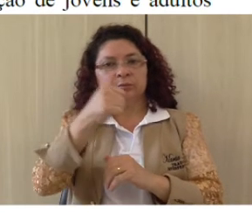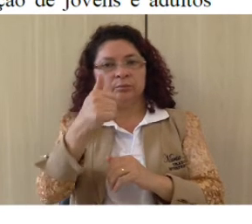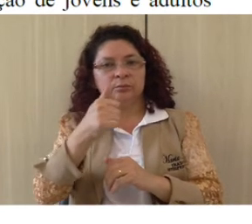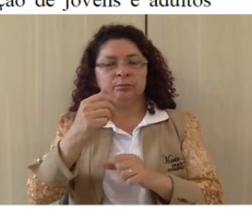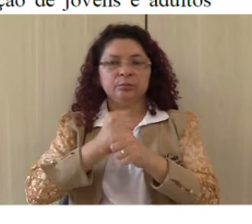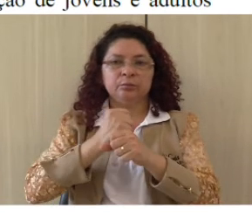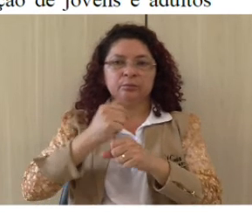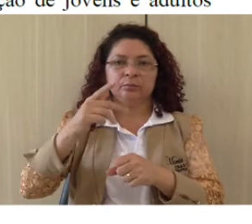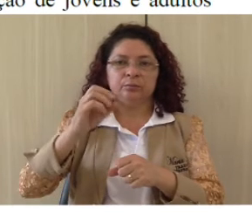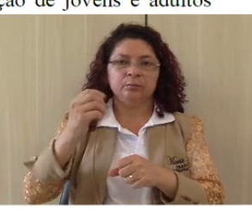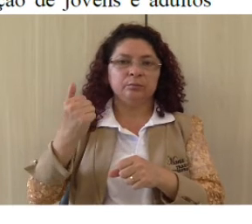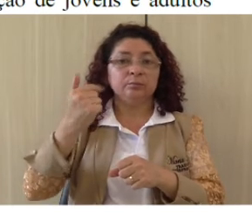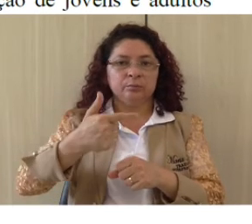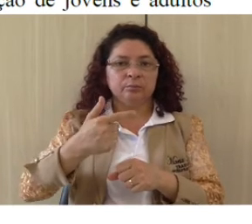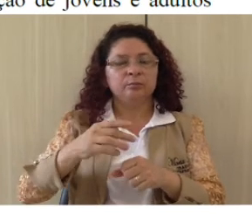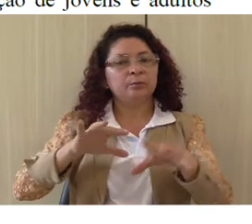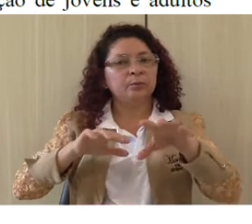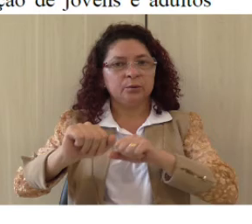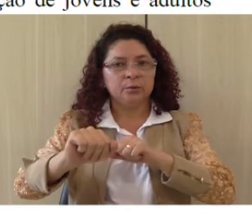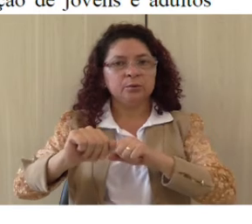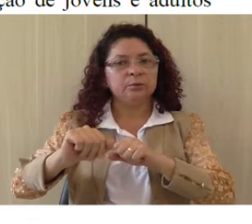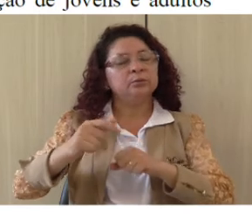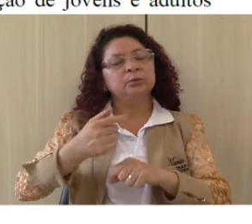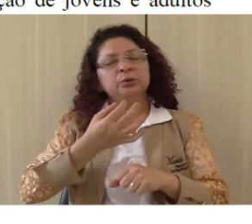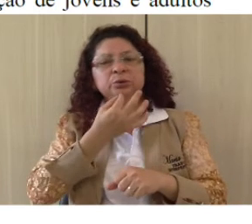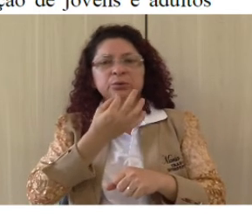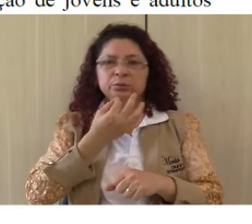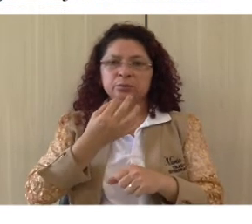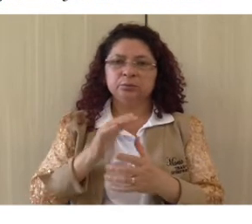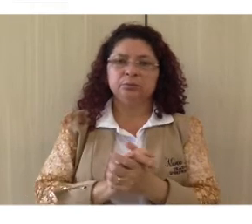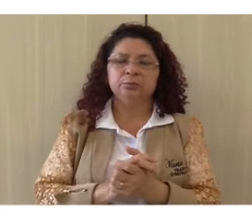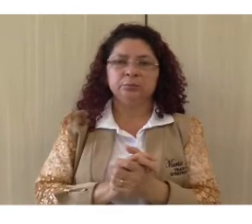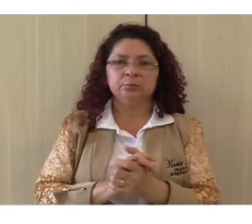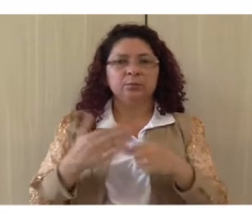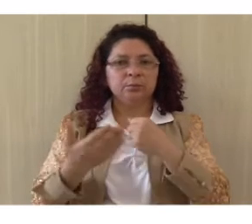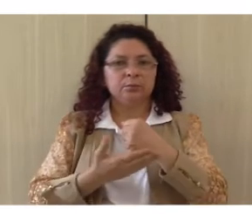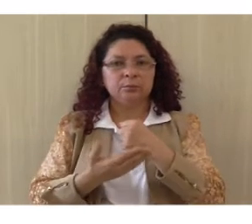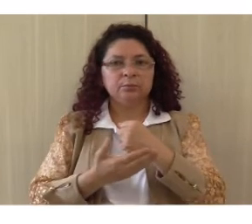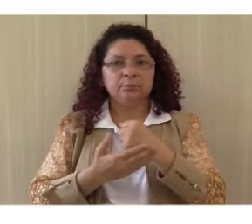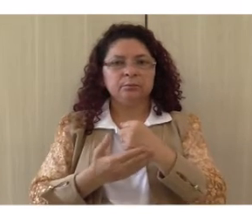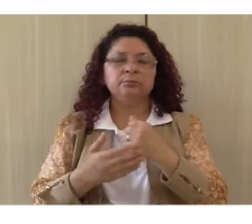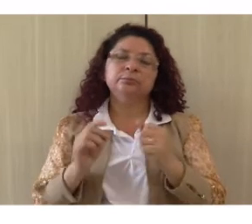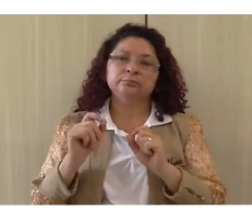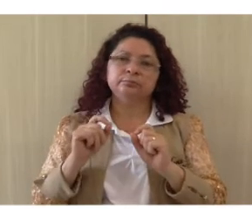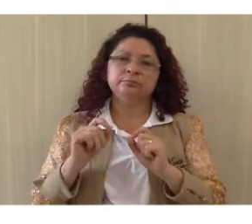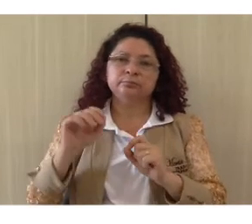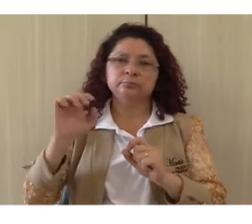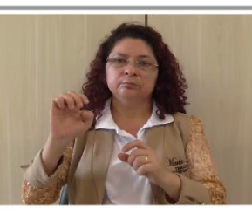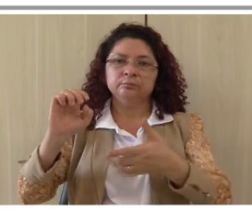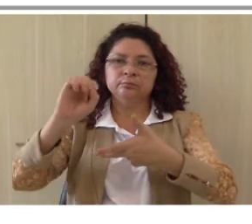de 2012, certificado de proficiência obtido com base nas notas do